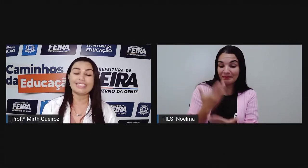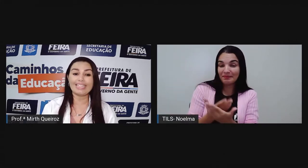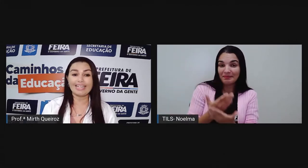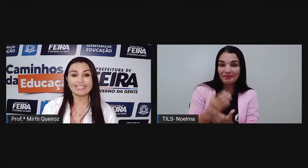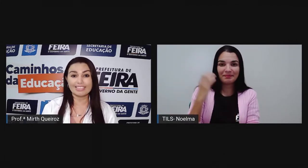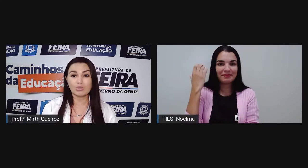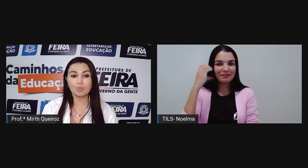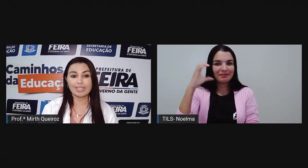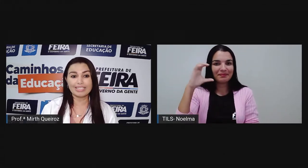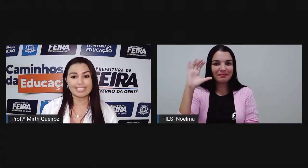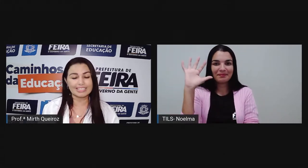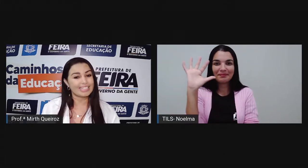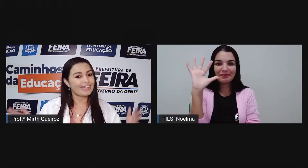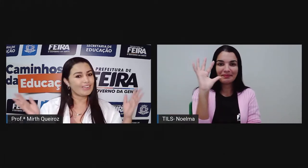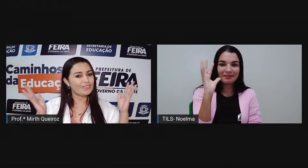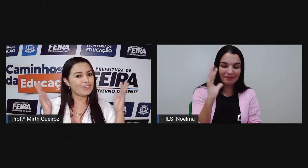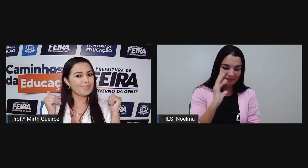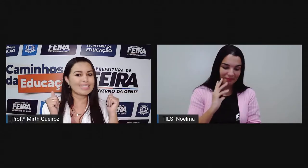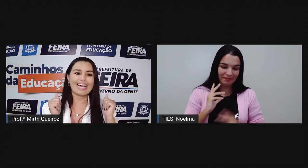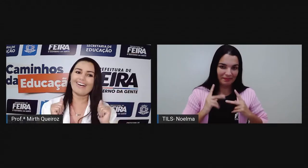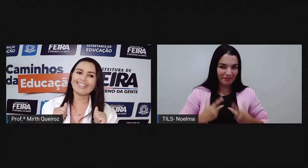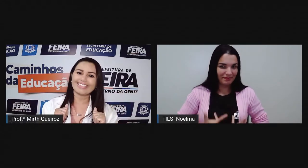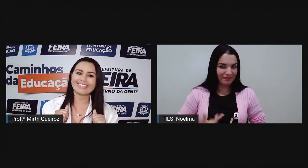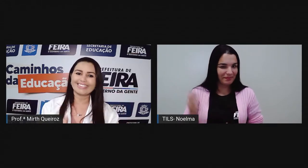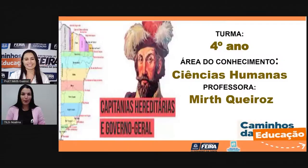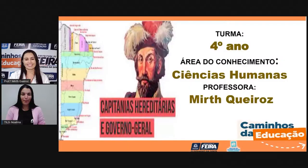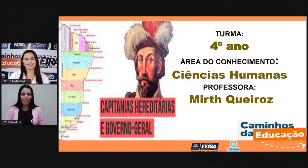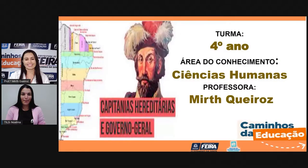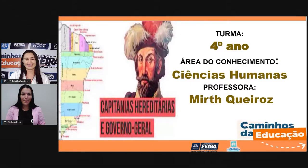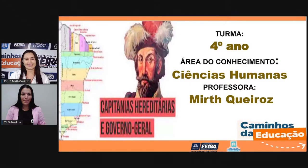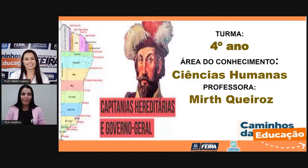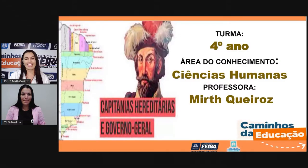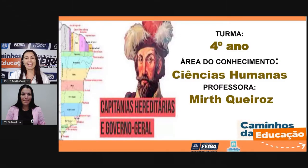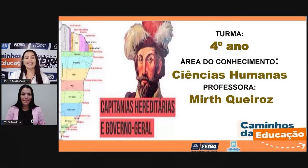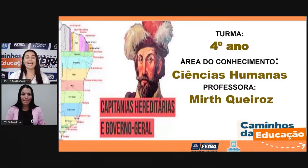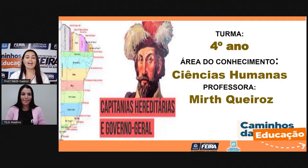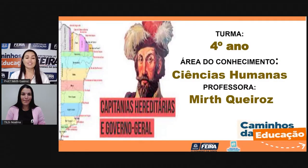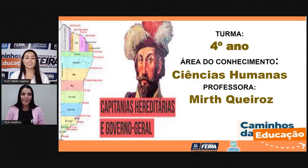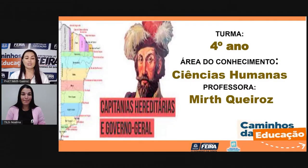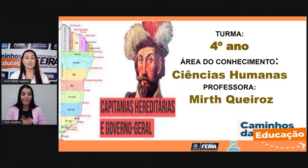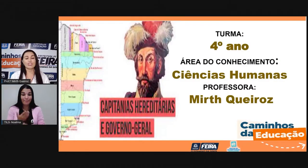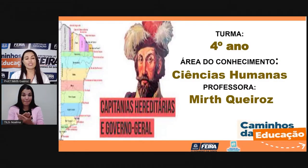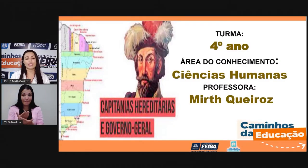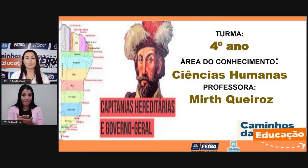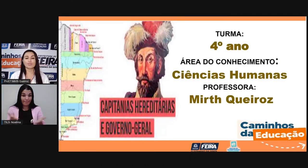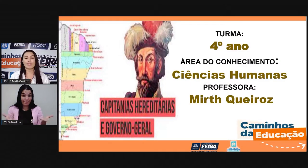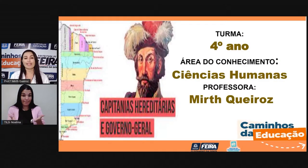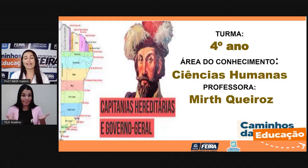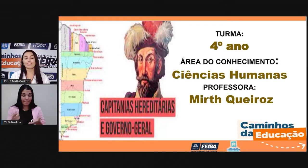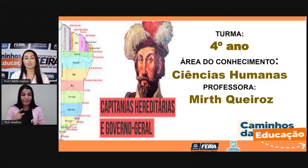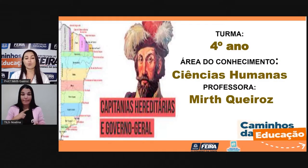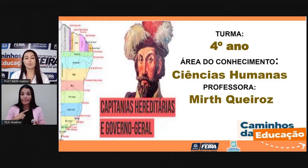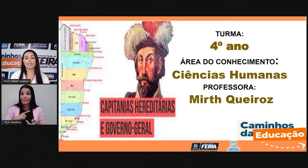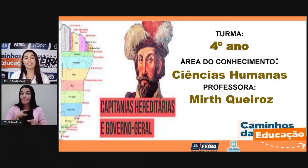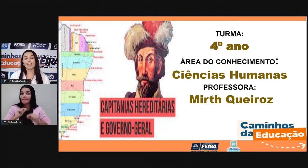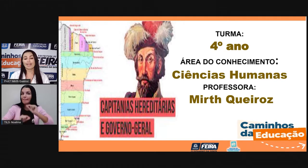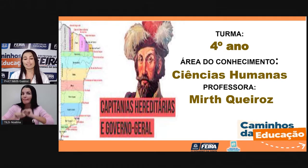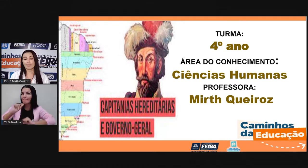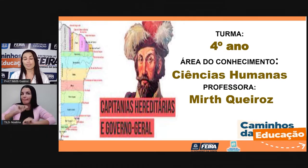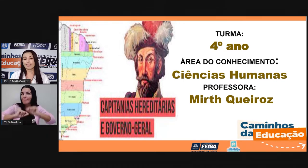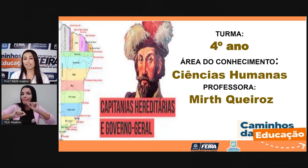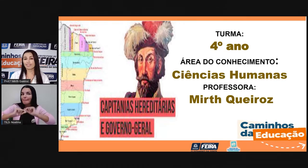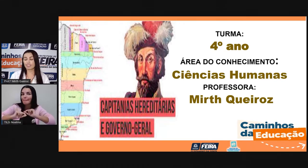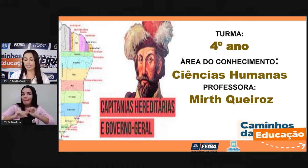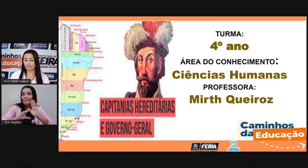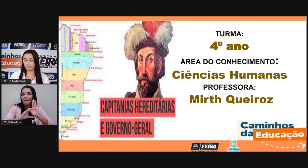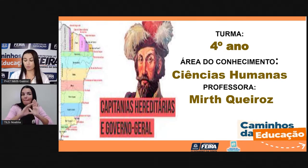de Ciências Humanas. Vamos à aula? Na aula de hoje, nós vamos falar sobre as